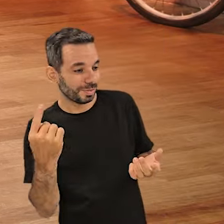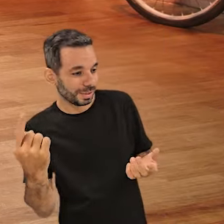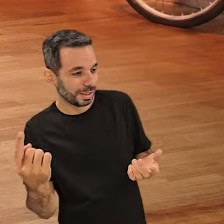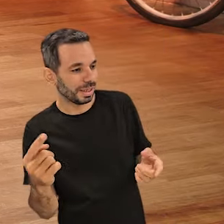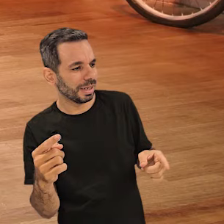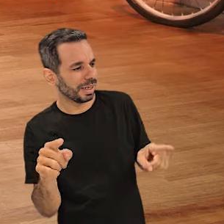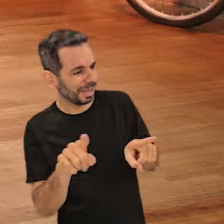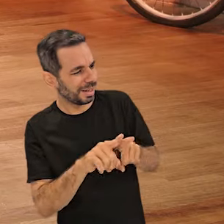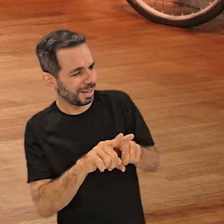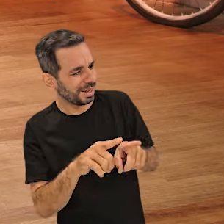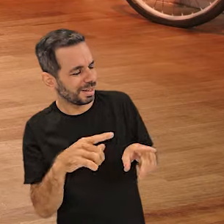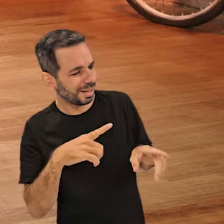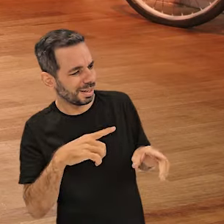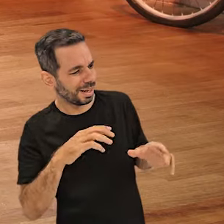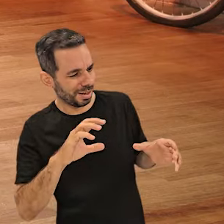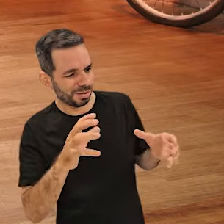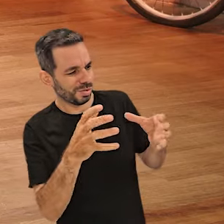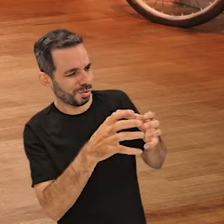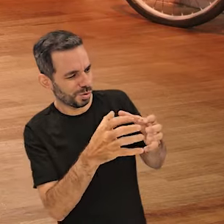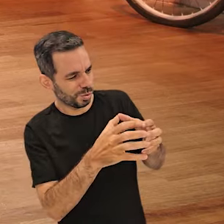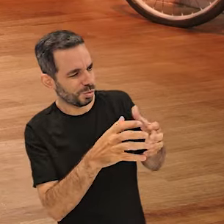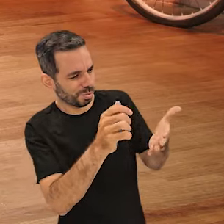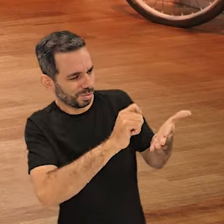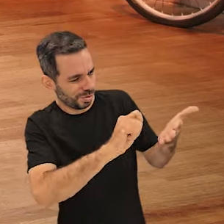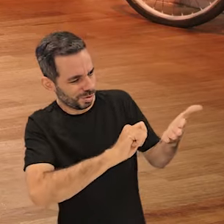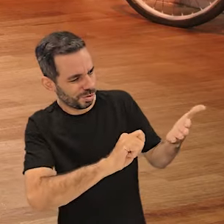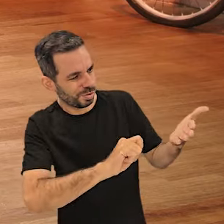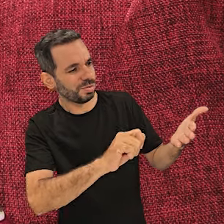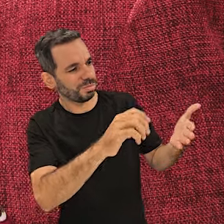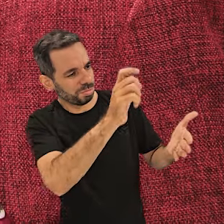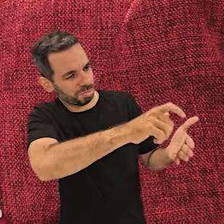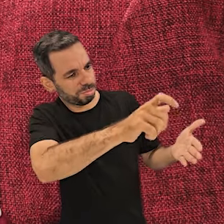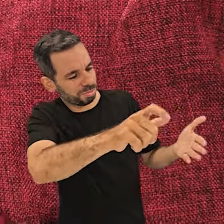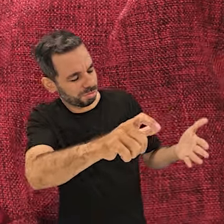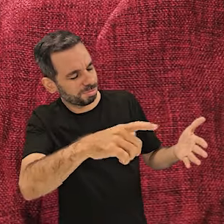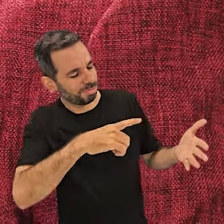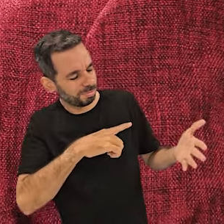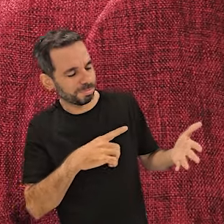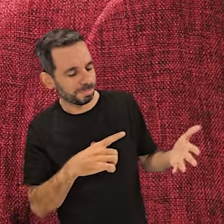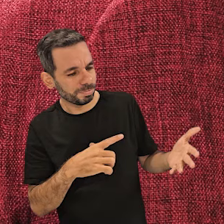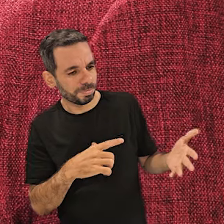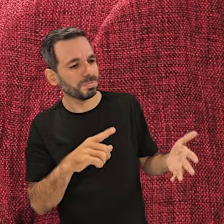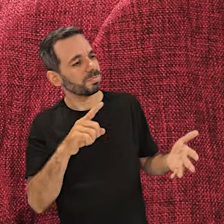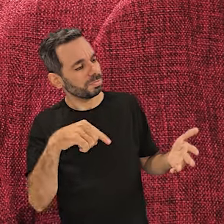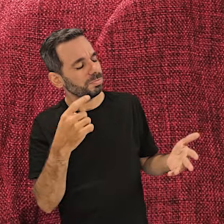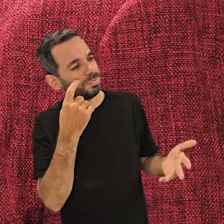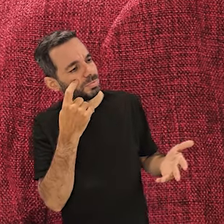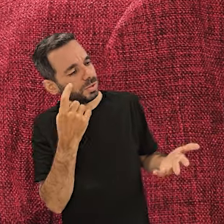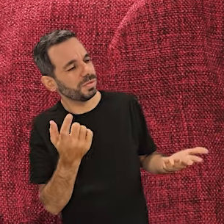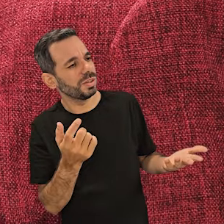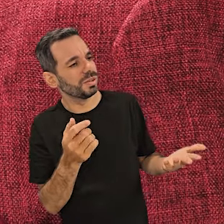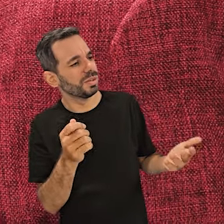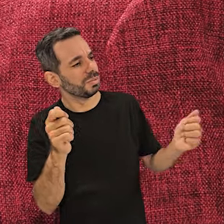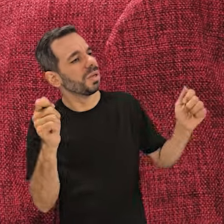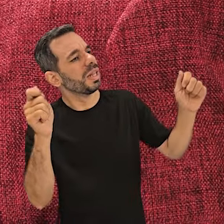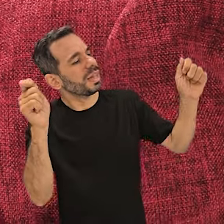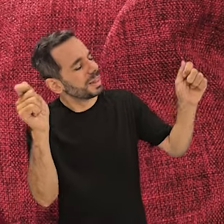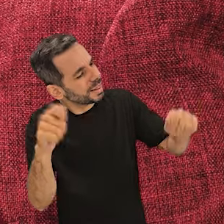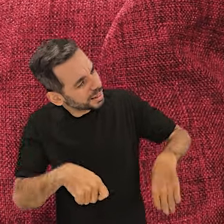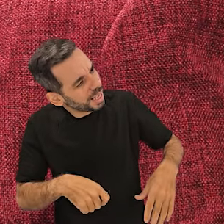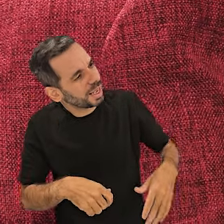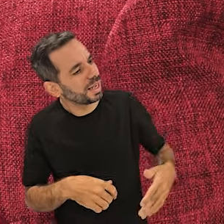várias coletâneas também. Mas é isso, eu vejo como uma via de acesso ao mundo da expressabilidade. Seja de sentimentos,